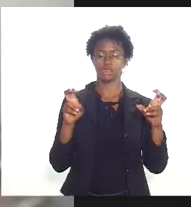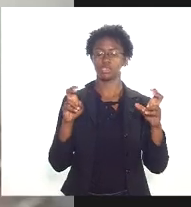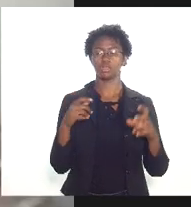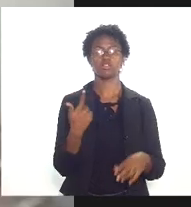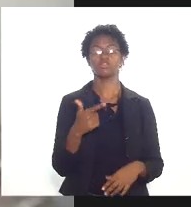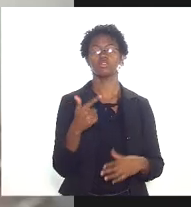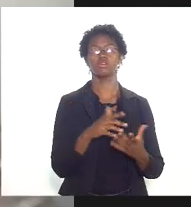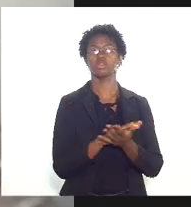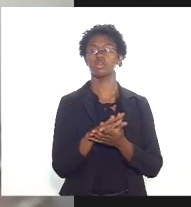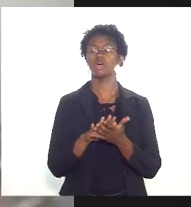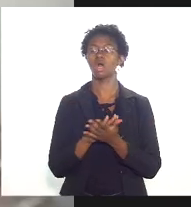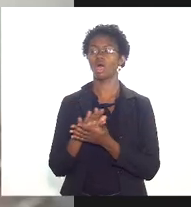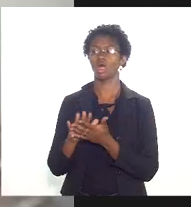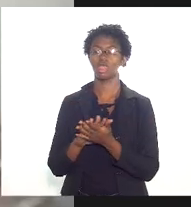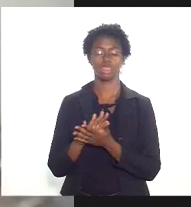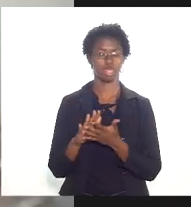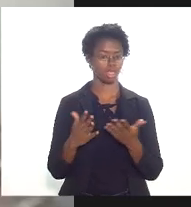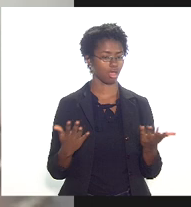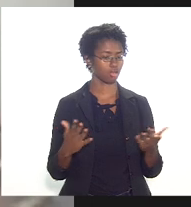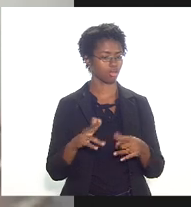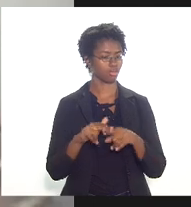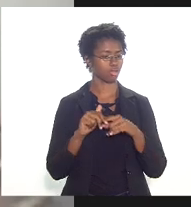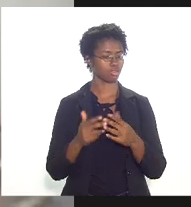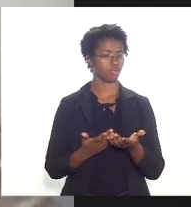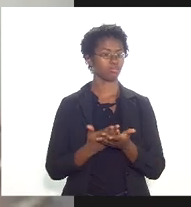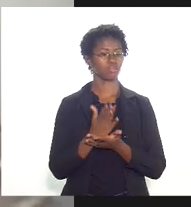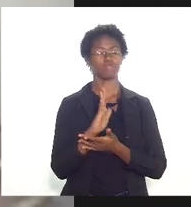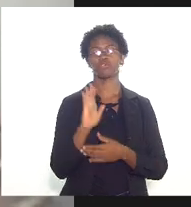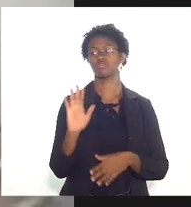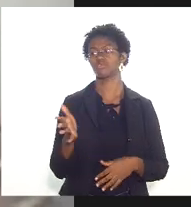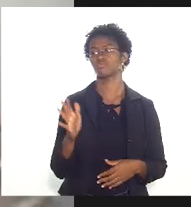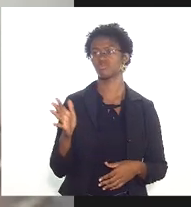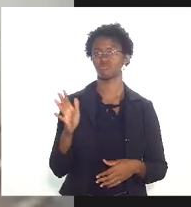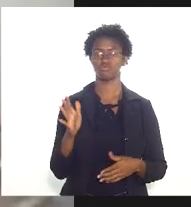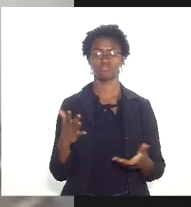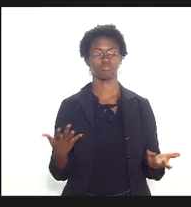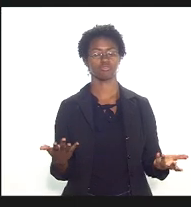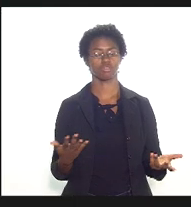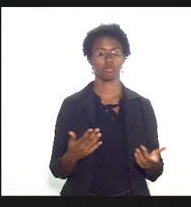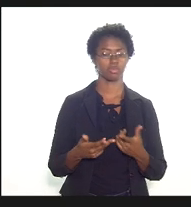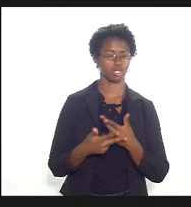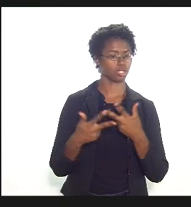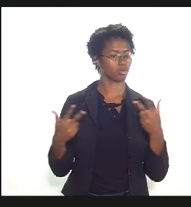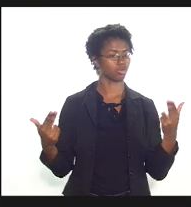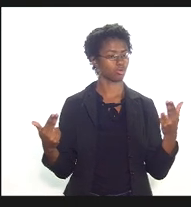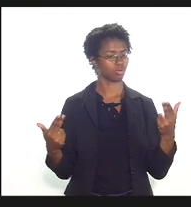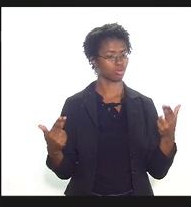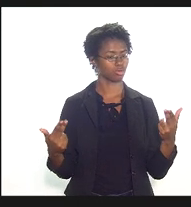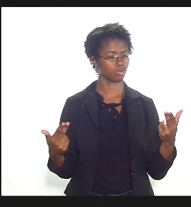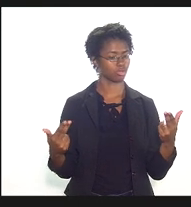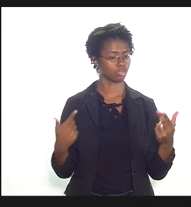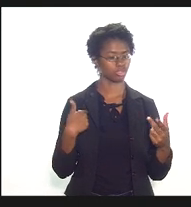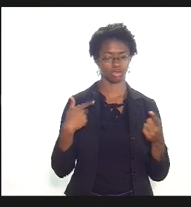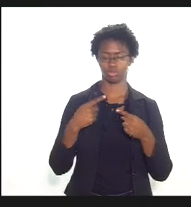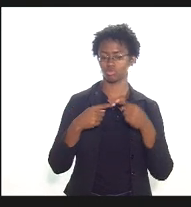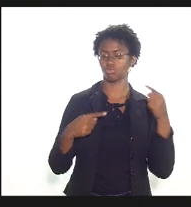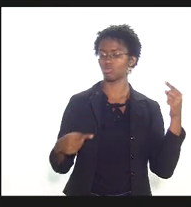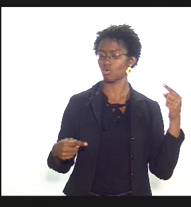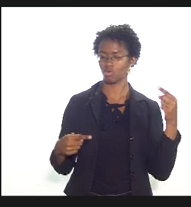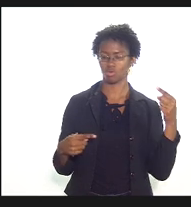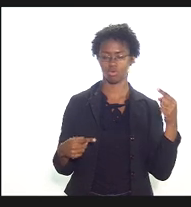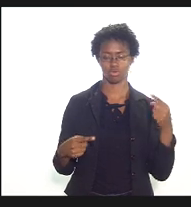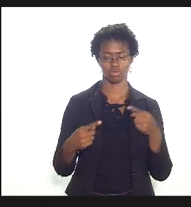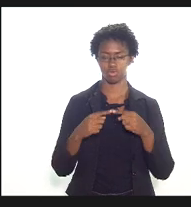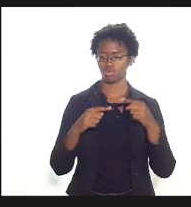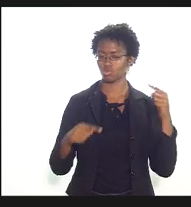mais eles o que já está aprovada a primeira desse dei uma coisa que eu de Congo leva a